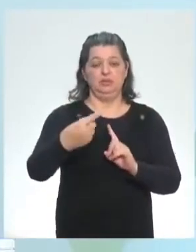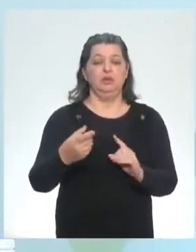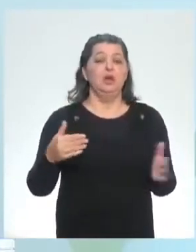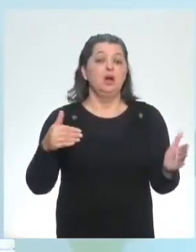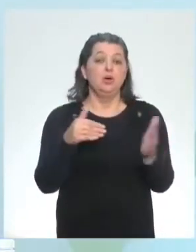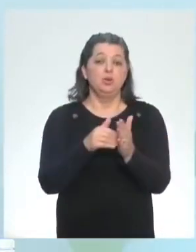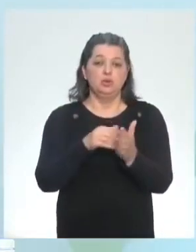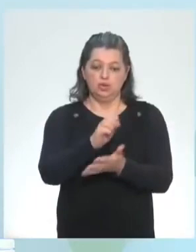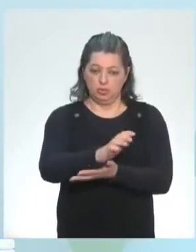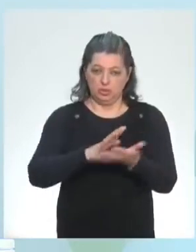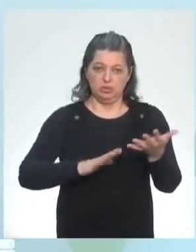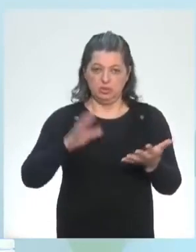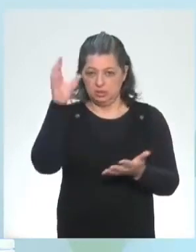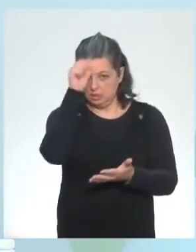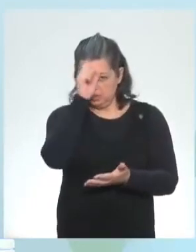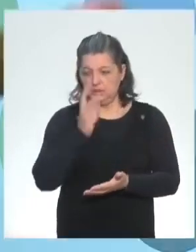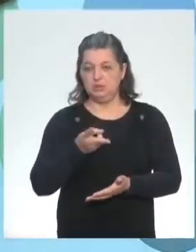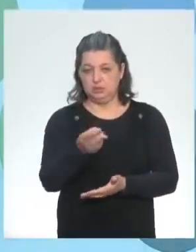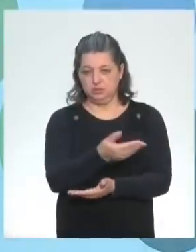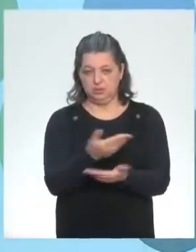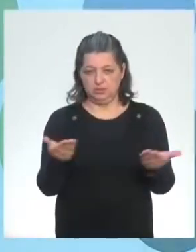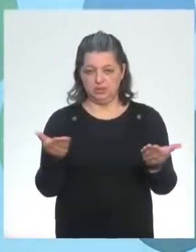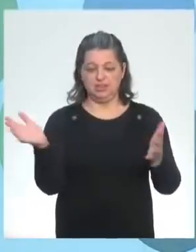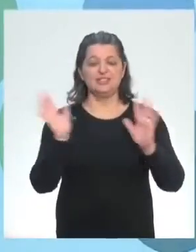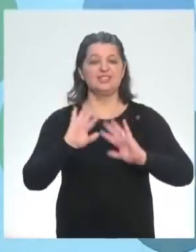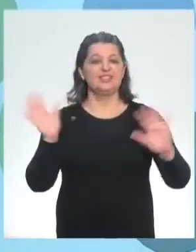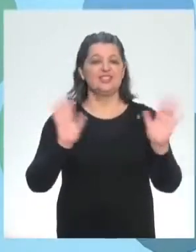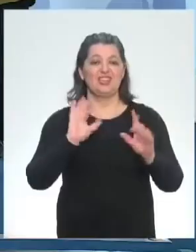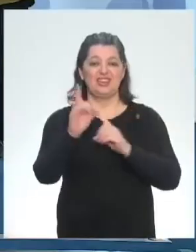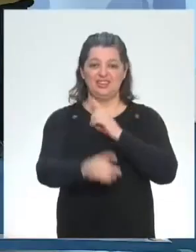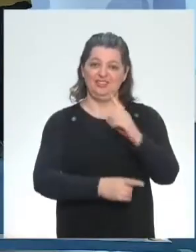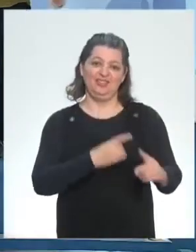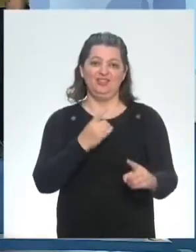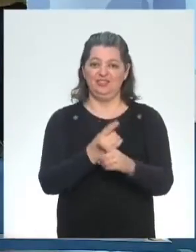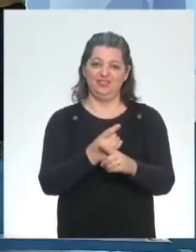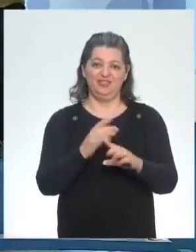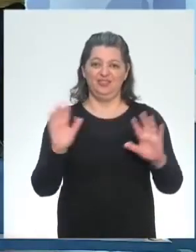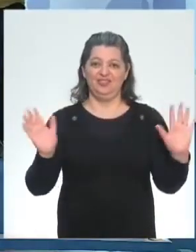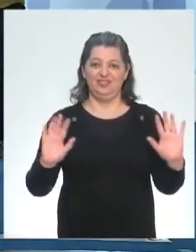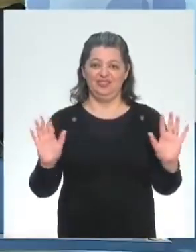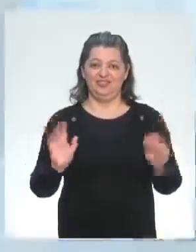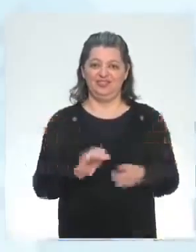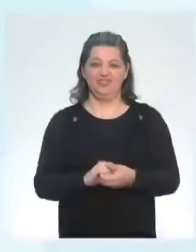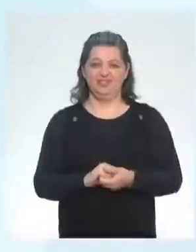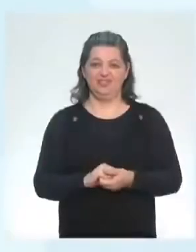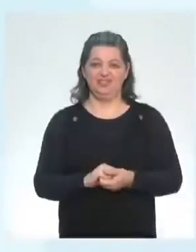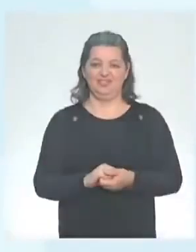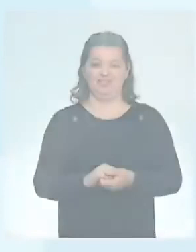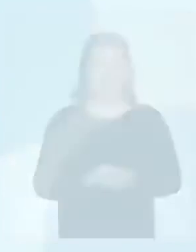exercício do Aprender Sempre com vocês. Tchau, tchau, pessoal. Tchau, até a próxima. Ó a reação de neutralização.